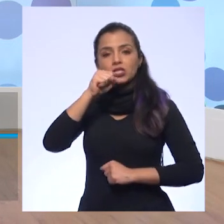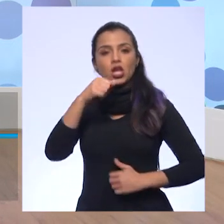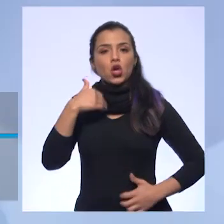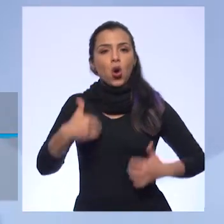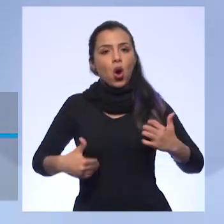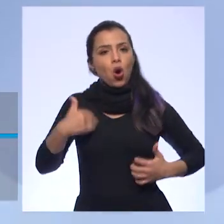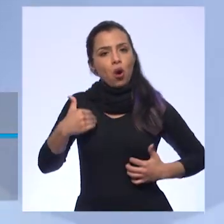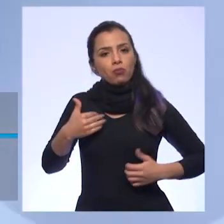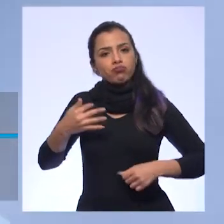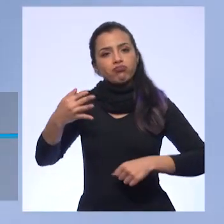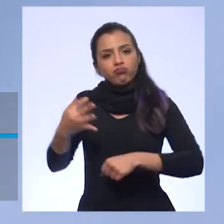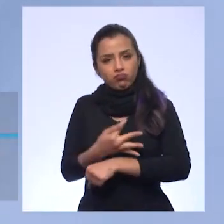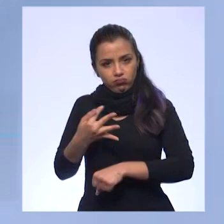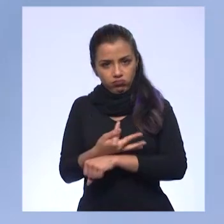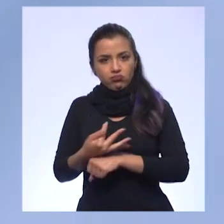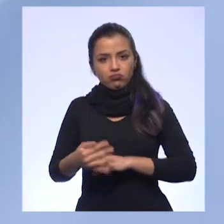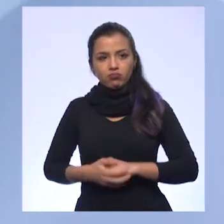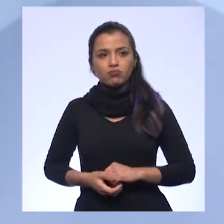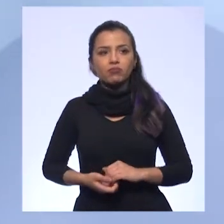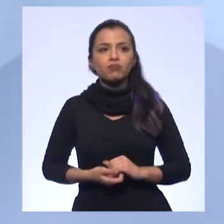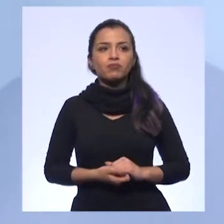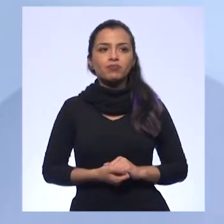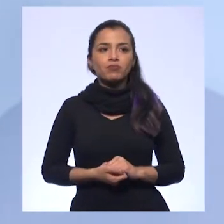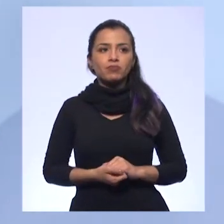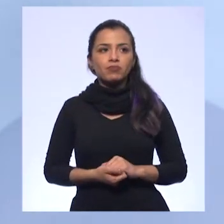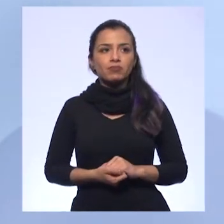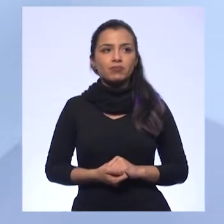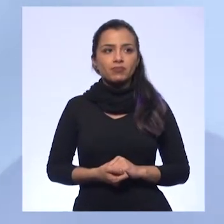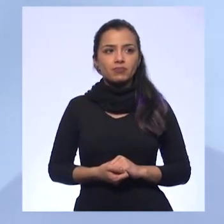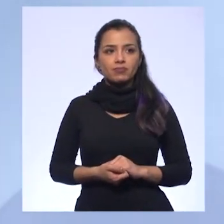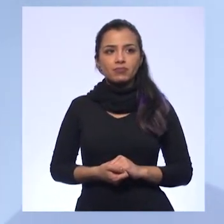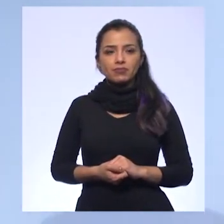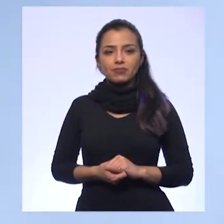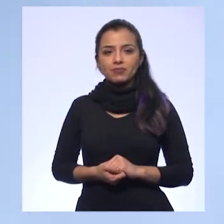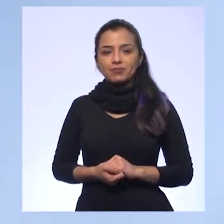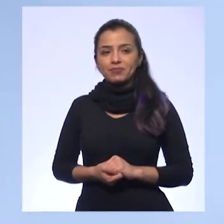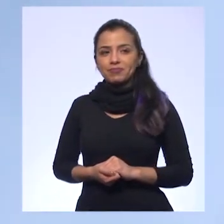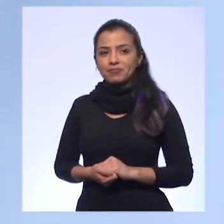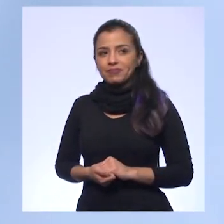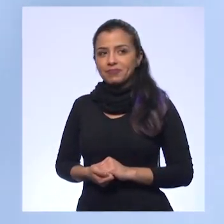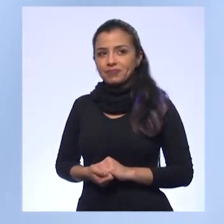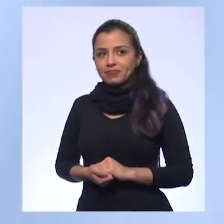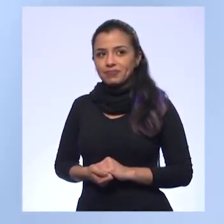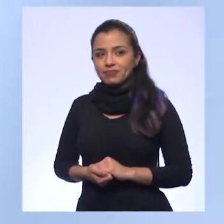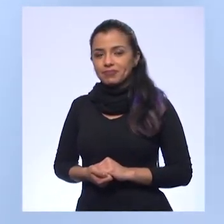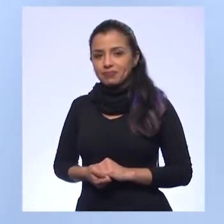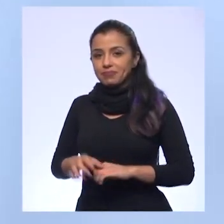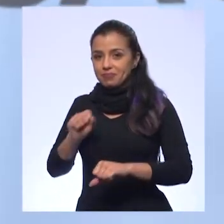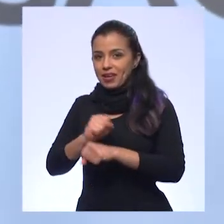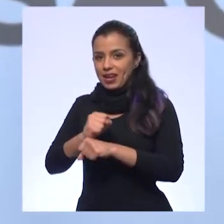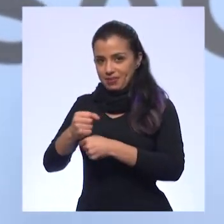Cauã Souza. Deixa eu pular um pouquinho aqui, porque senão eu não falo dos últimos, né? Deixa eu ir lá.